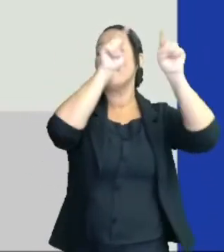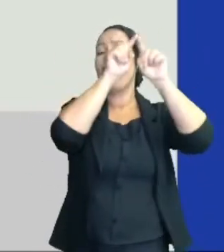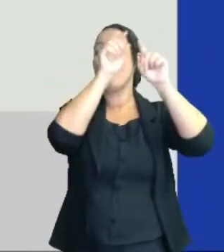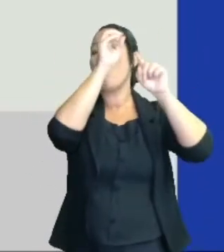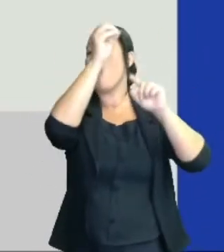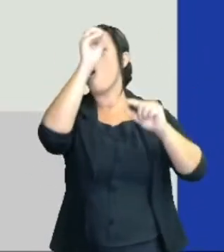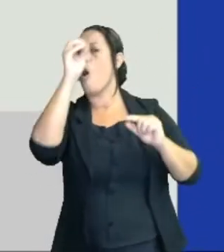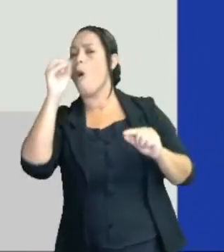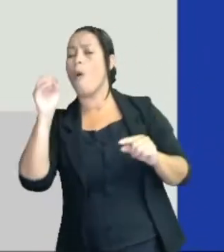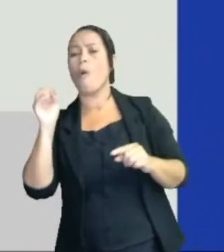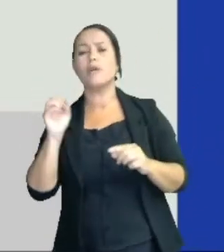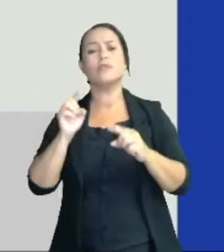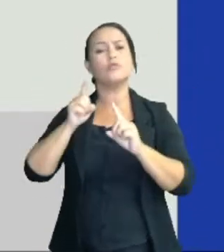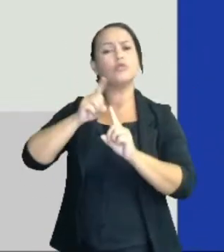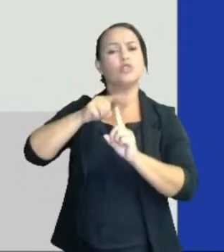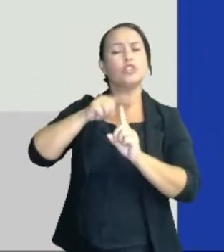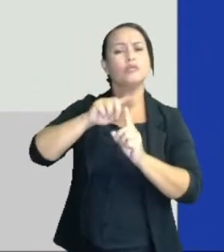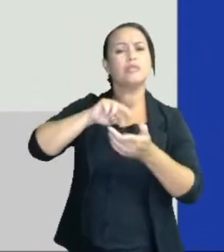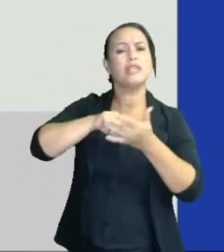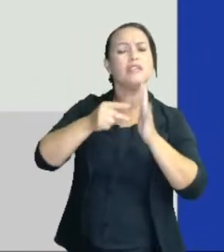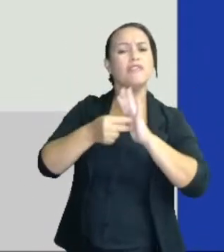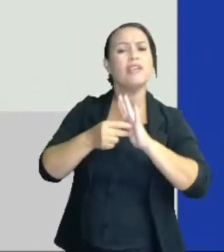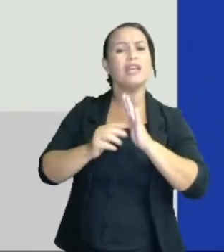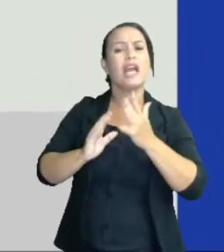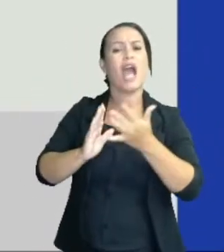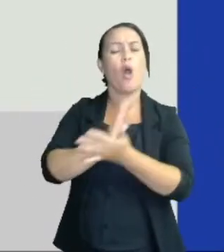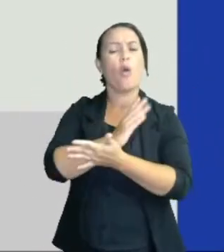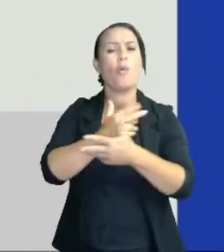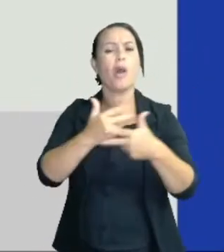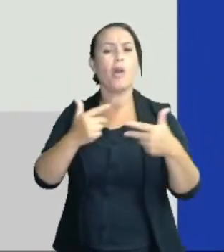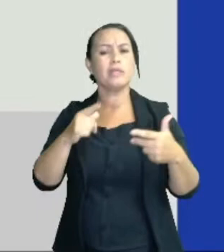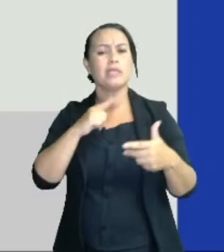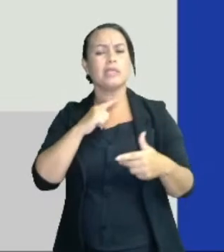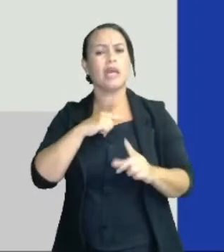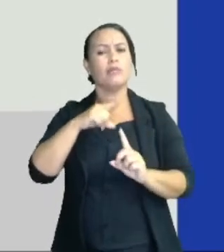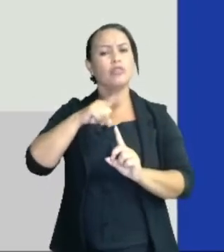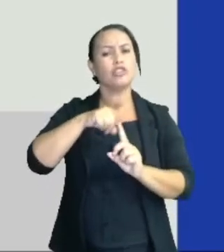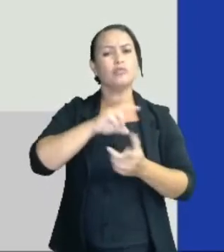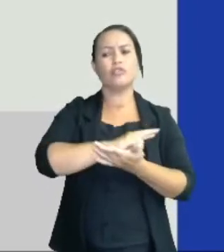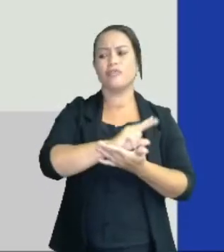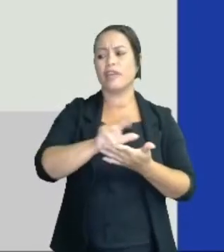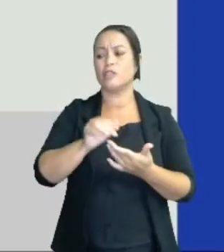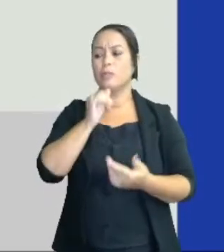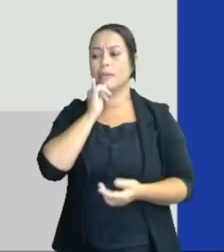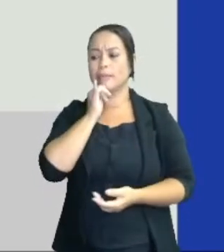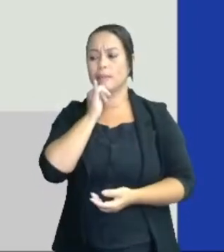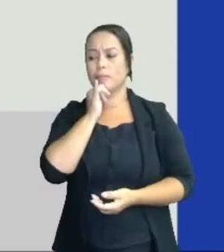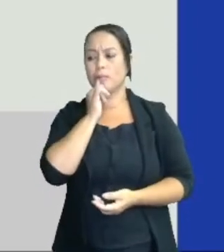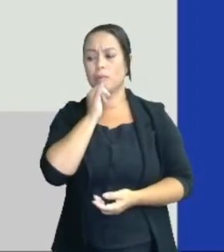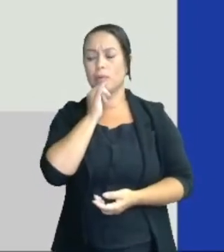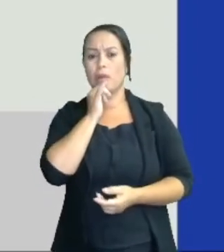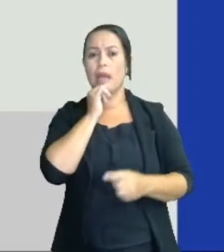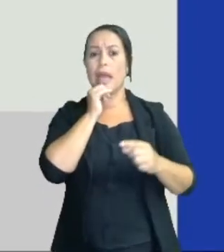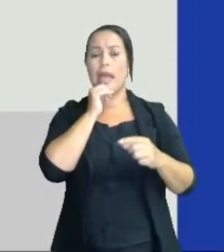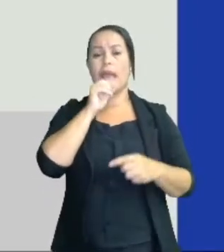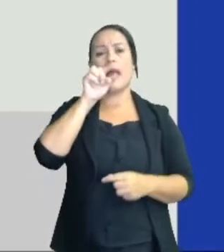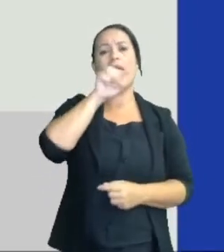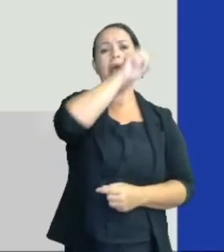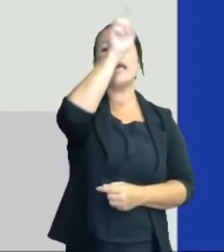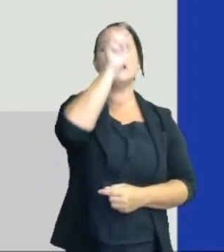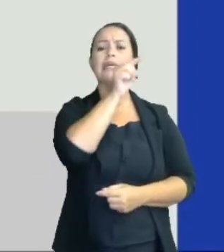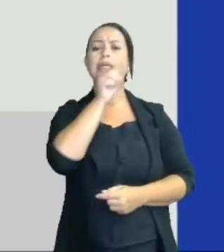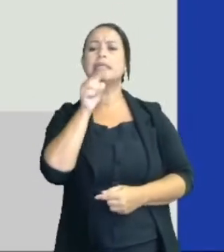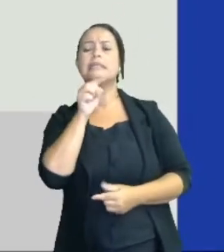tipos de balões, ele indica algo. Então, a gente vê vários tipos de balões. Então, por exemplo, esse primeiro balão,